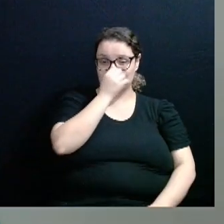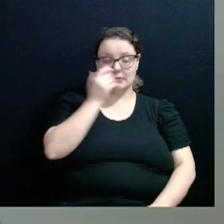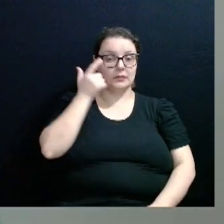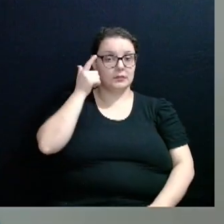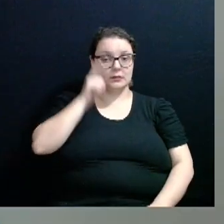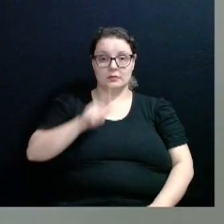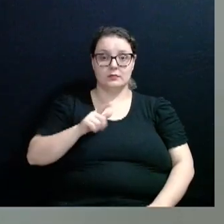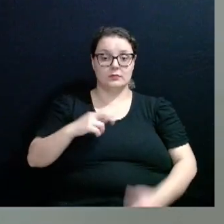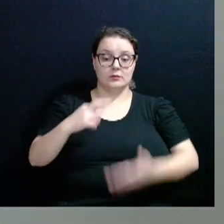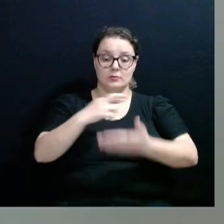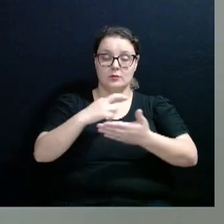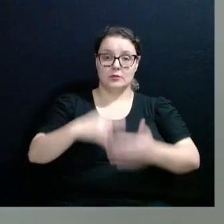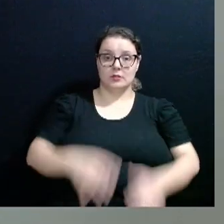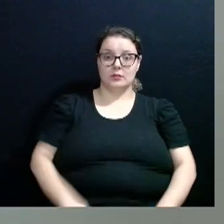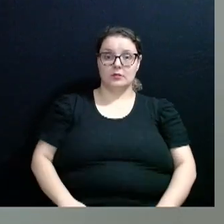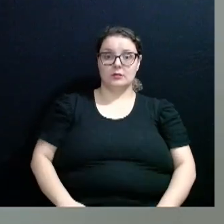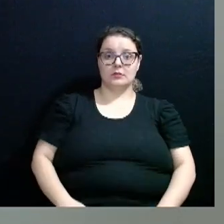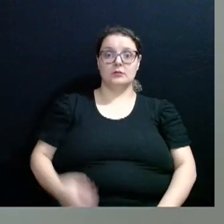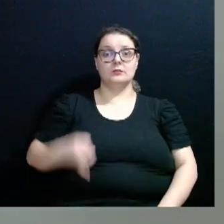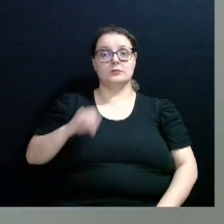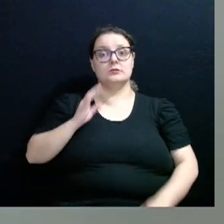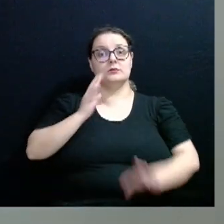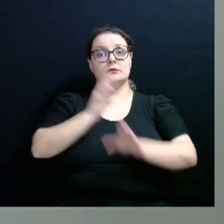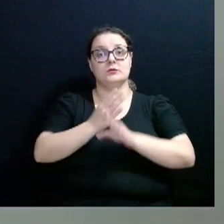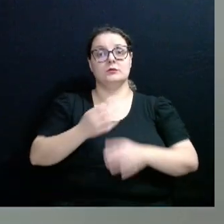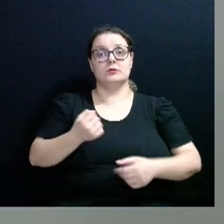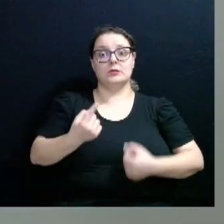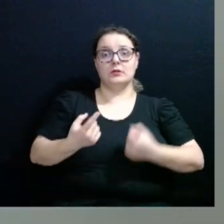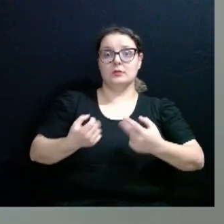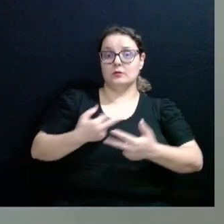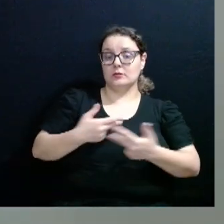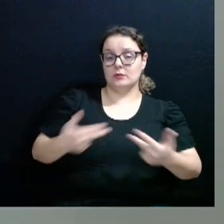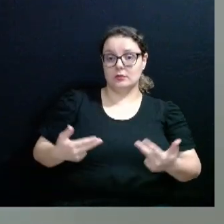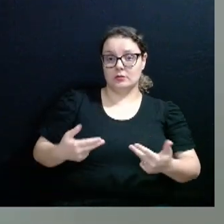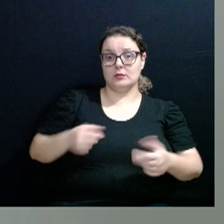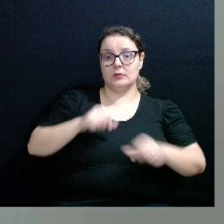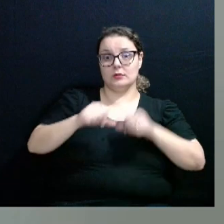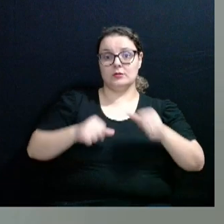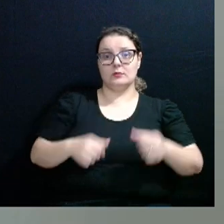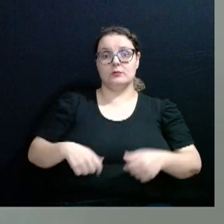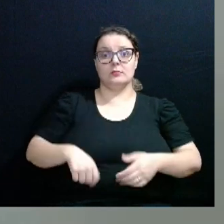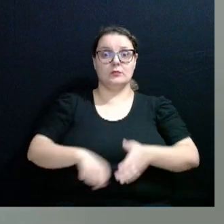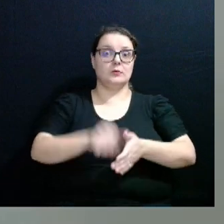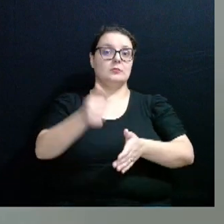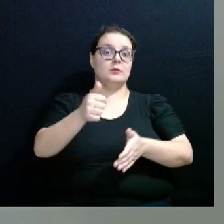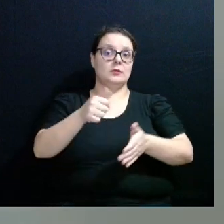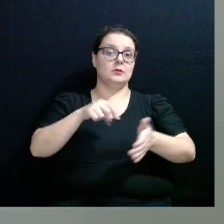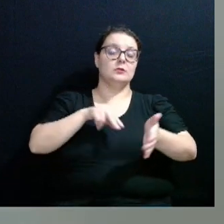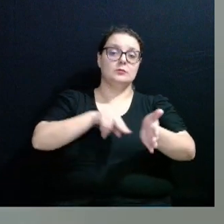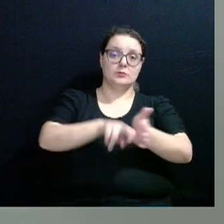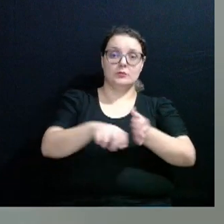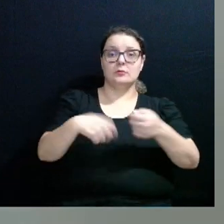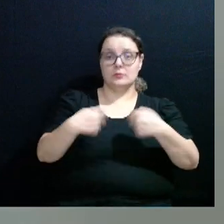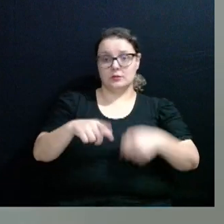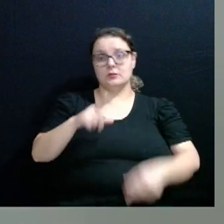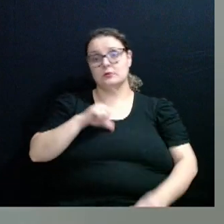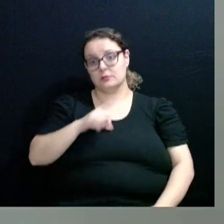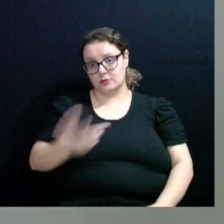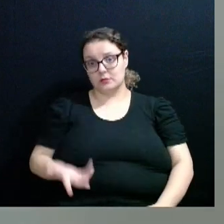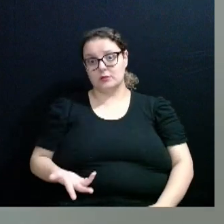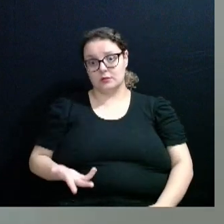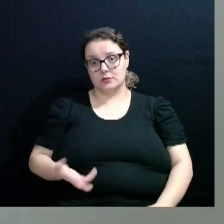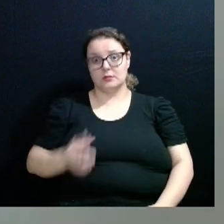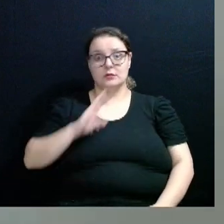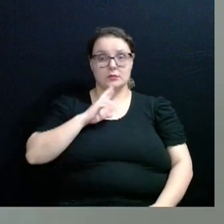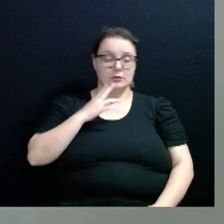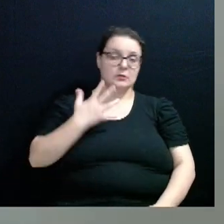se eu encontro algo alterado, primeiro eu preciso ter o diagnóstico. Então, eu preciso ter certeza que esses resultados vão ser enviados